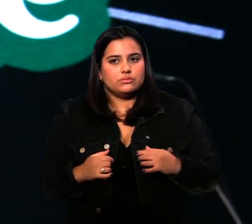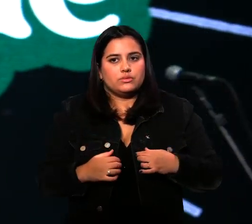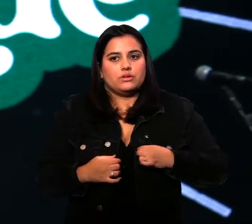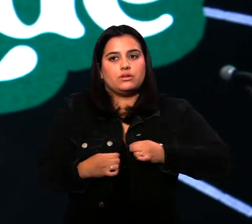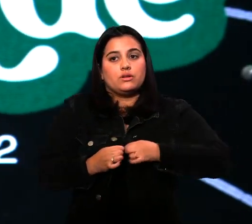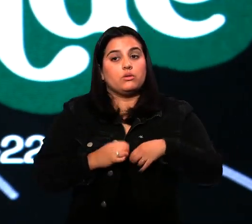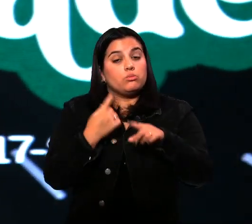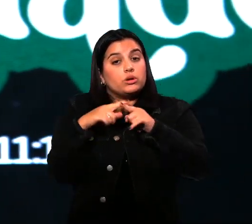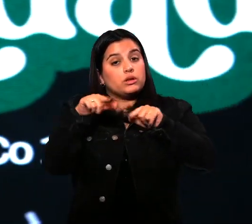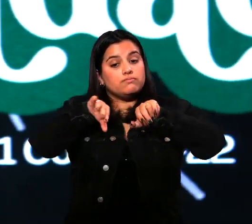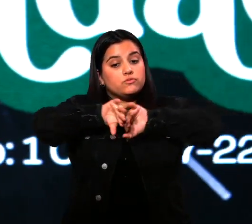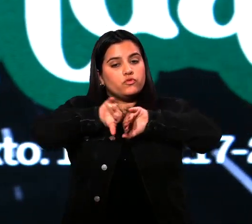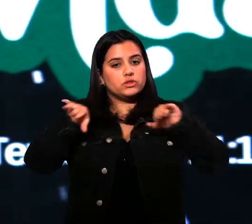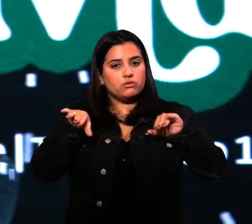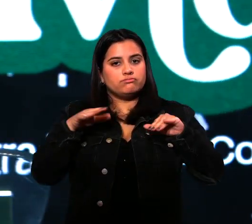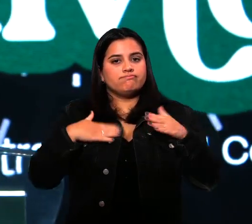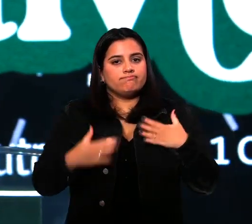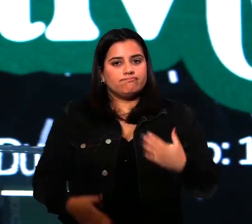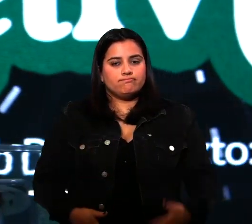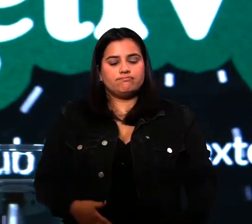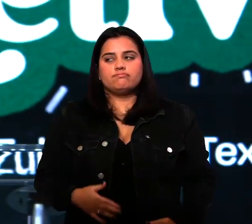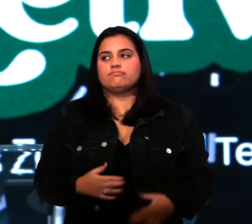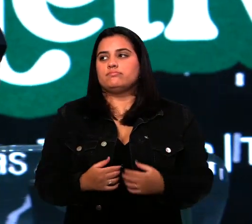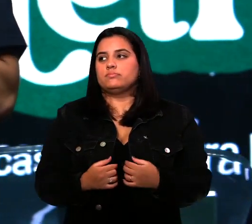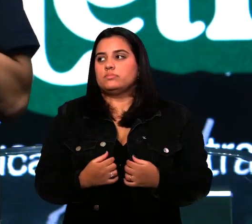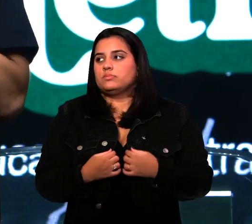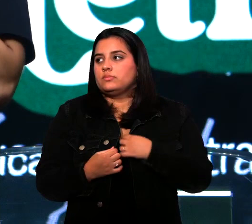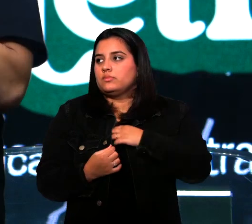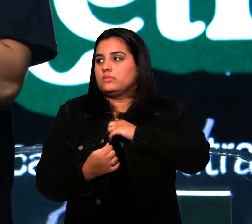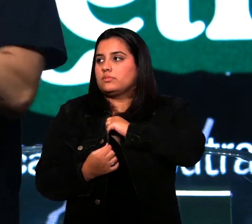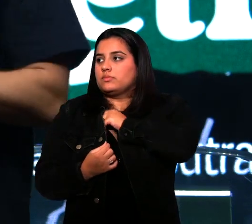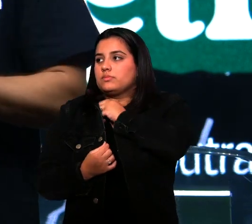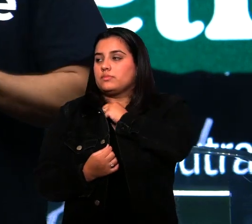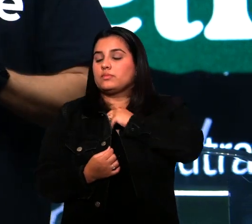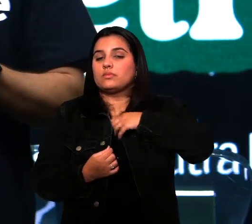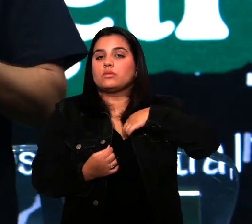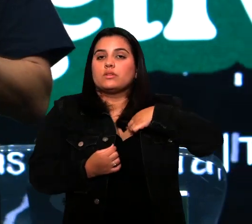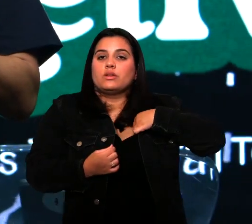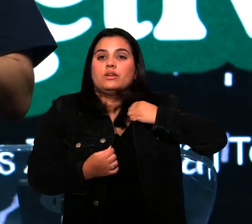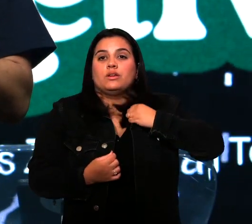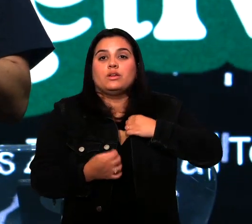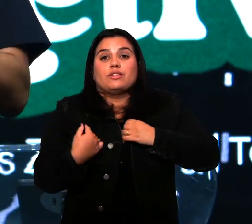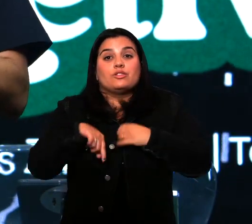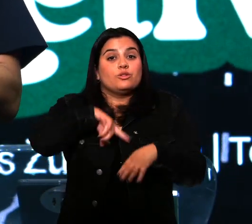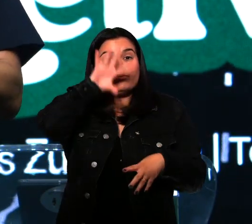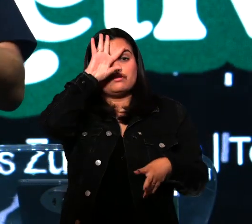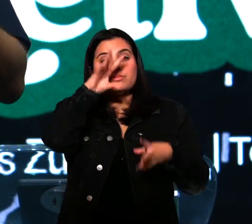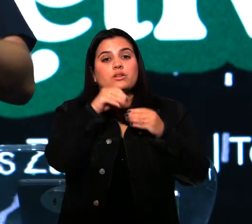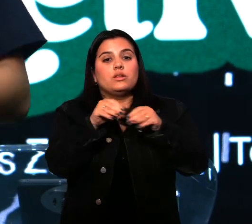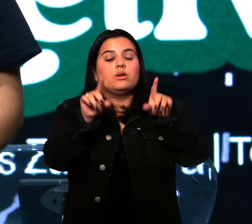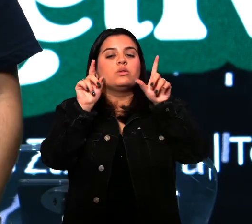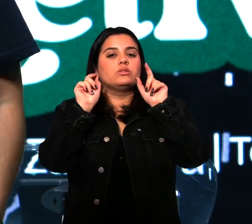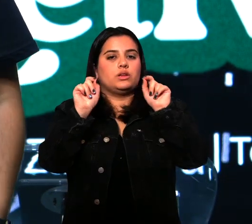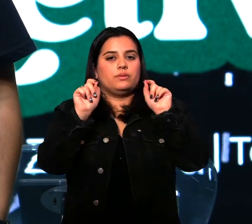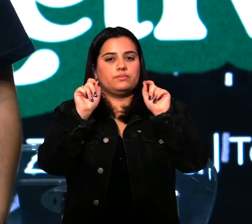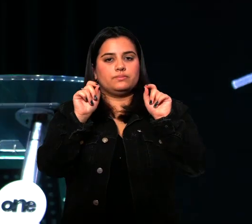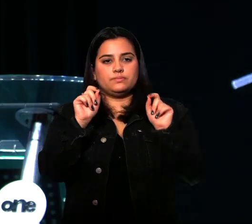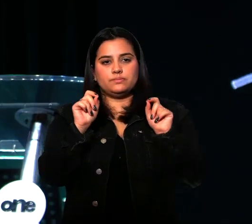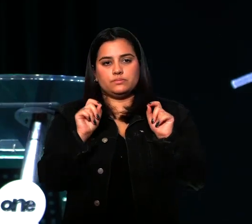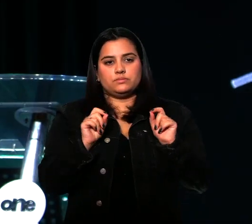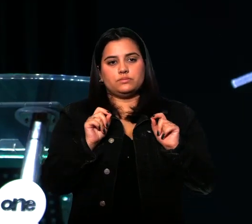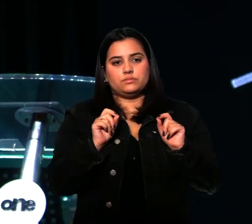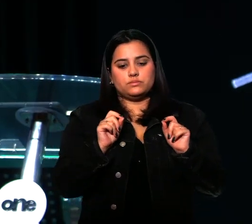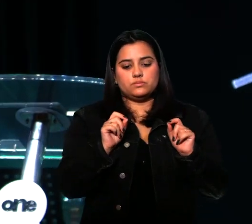isso é divisão, meu irmão. E sabe, nós precisamos entender que realmente uma das maiores forças